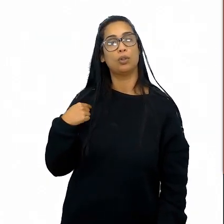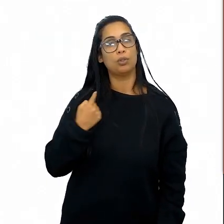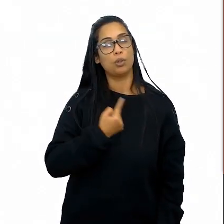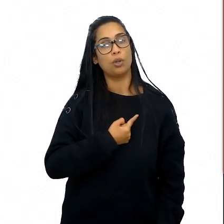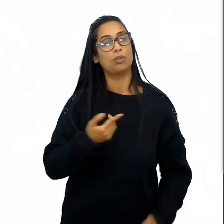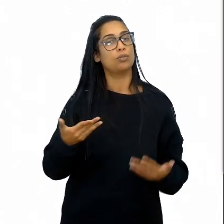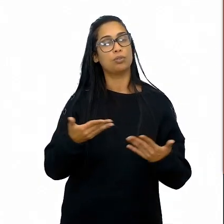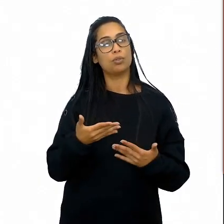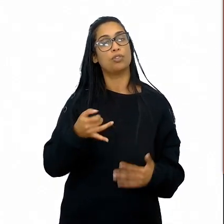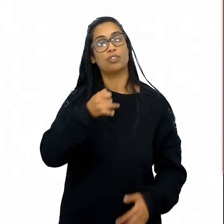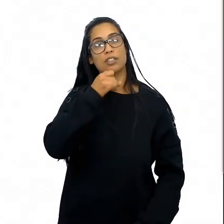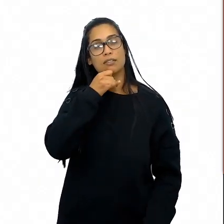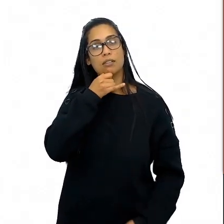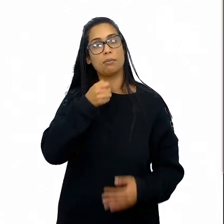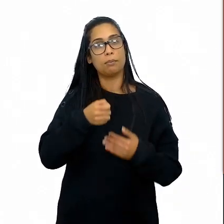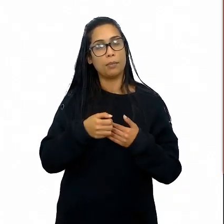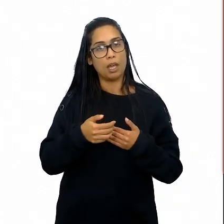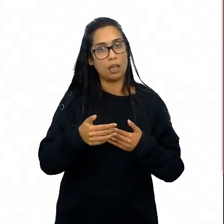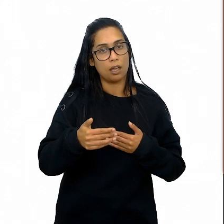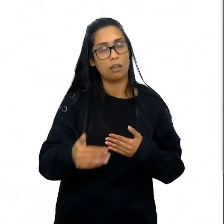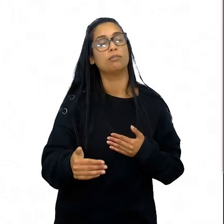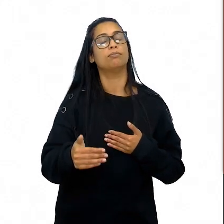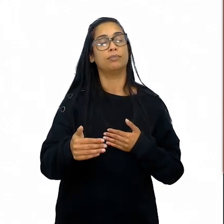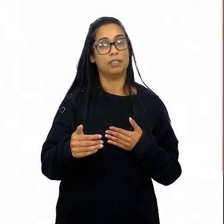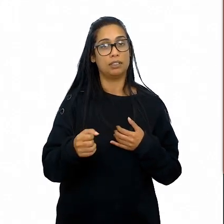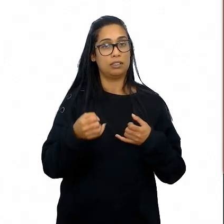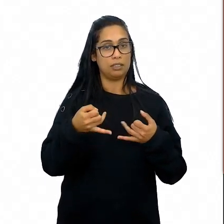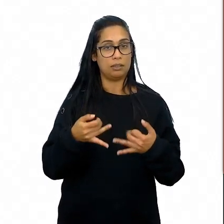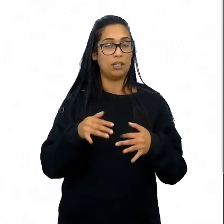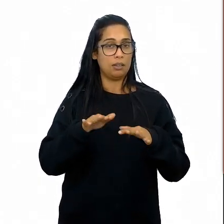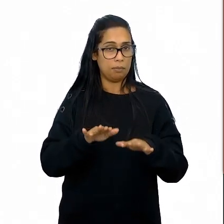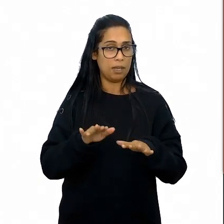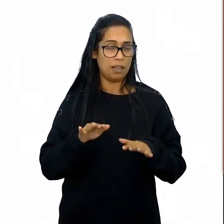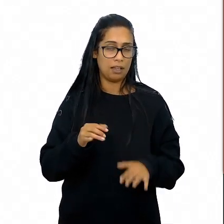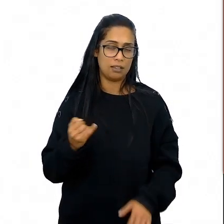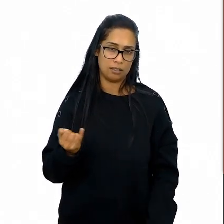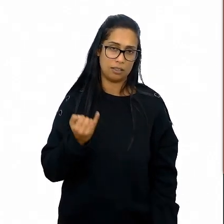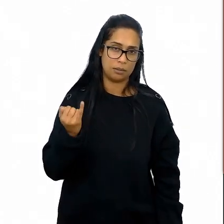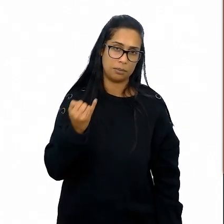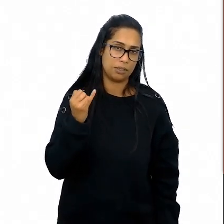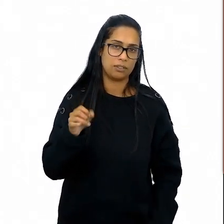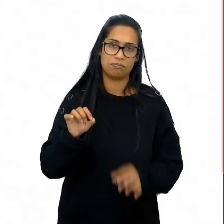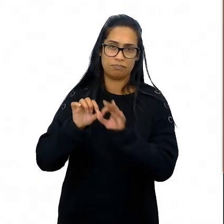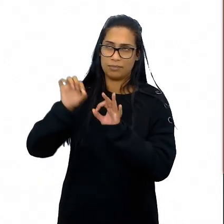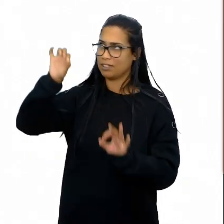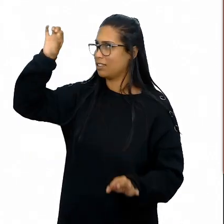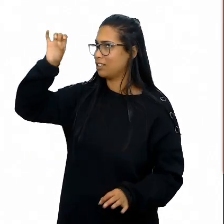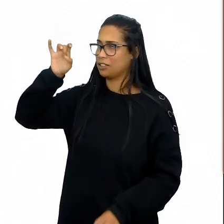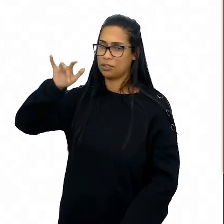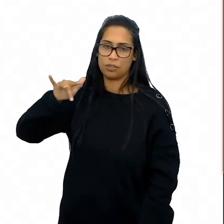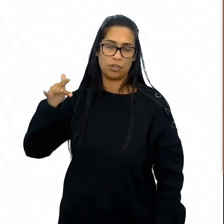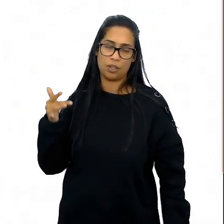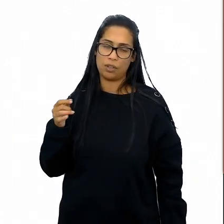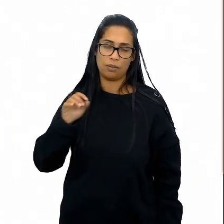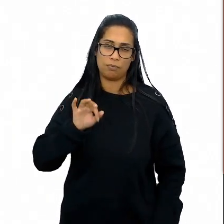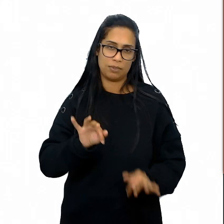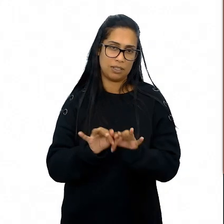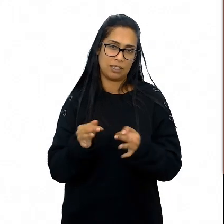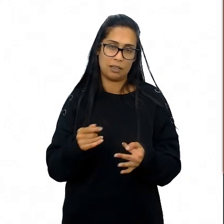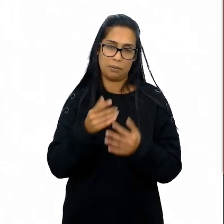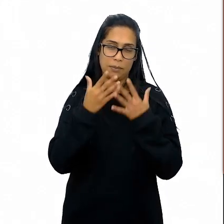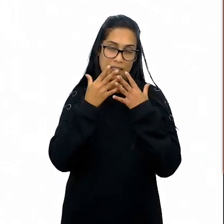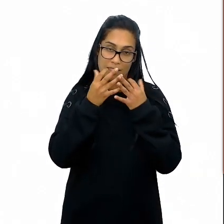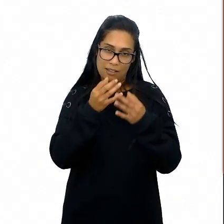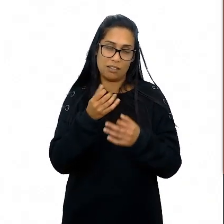um pouquinho mais adiante Tá bom mas ela também serve para nós ela é isso que eu queria dizer você ela também serve para